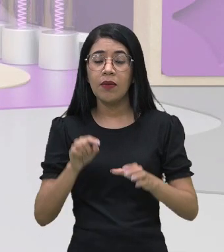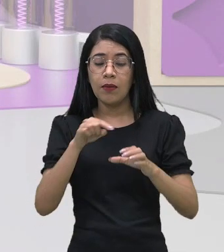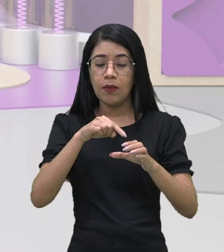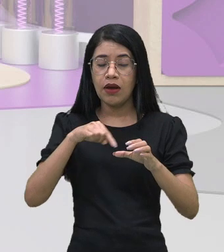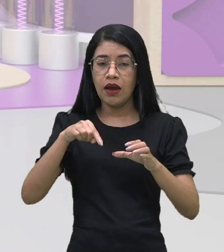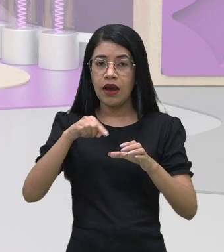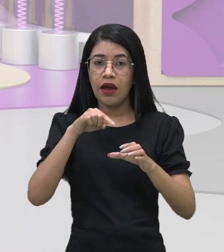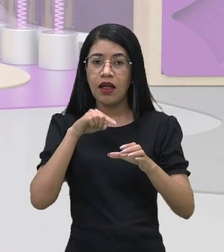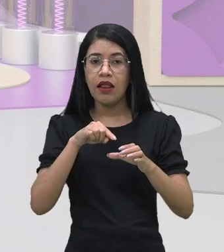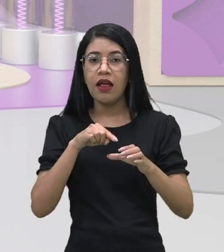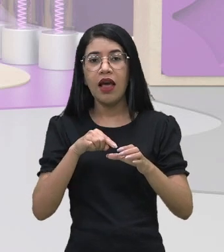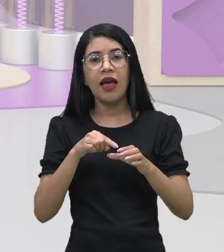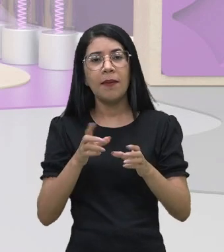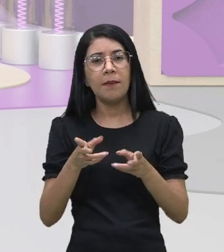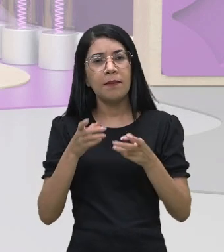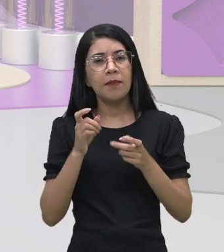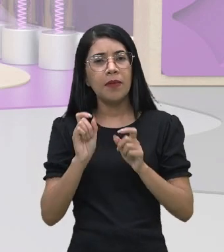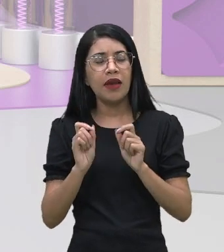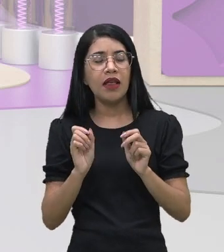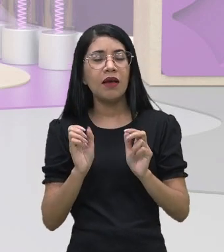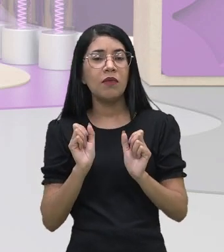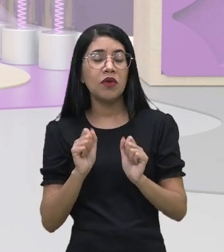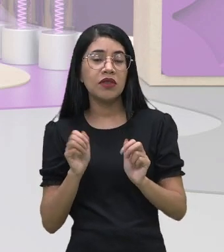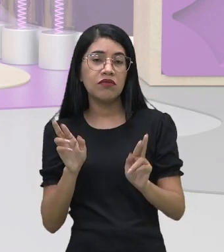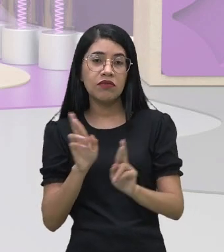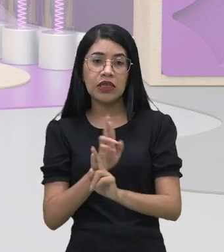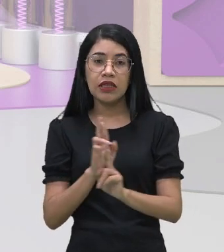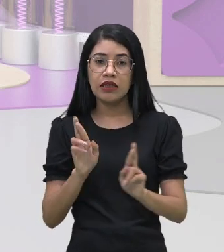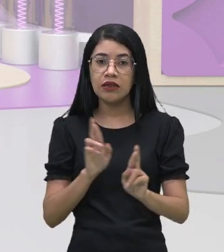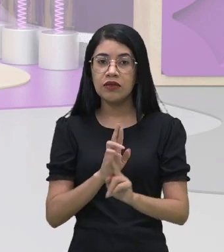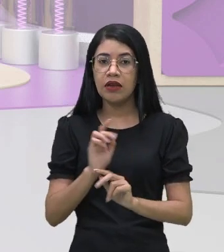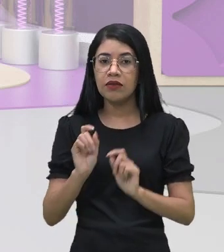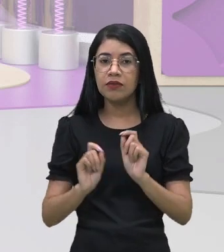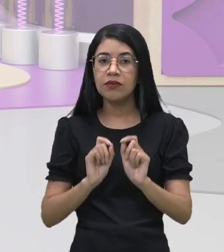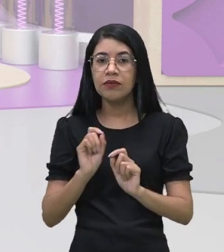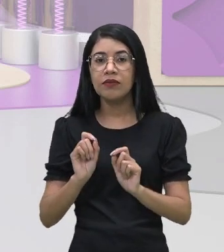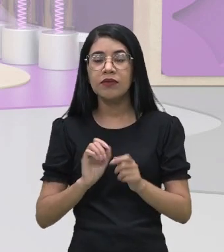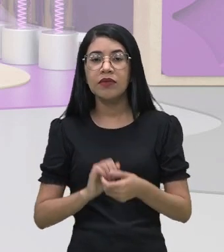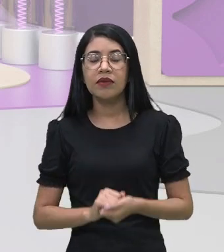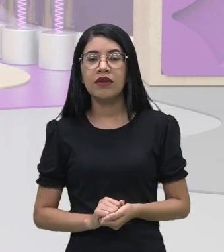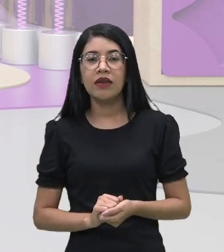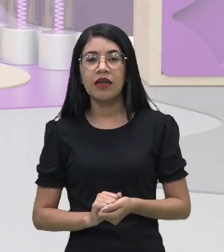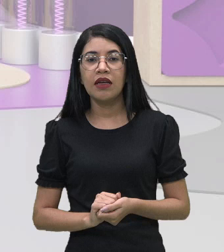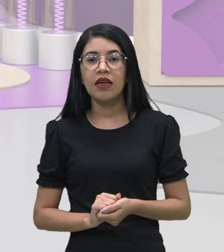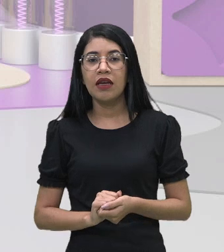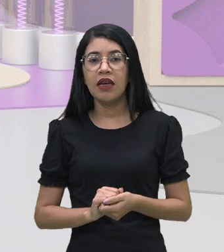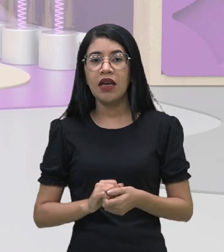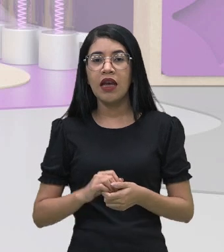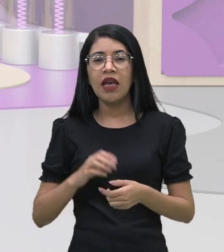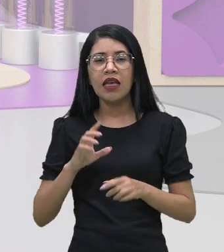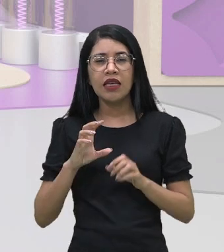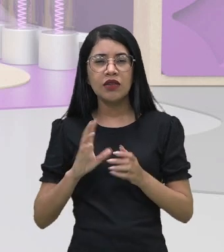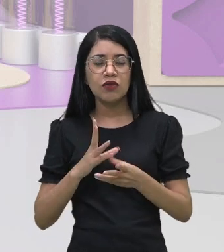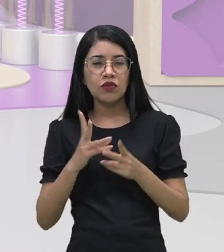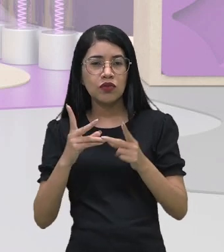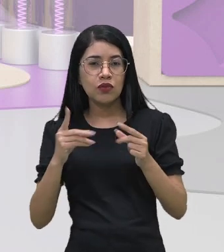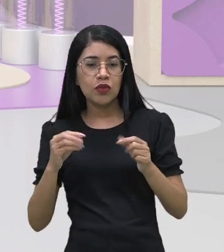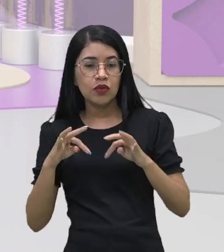notável por ser associada, olha só, olha o que ela é associada, ao evento de extinção em massa, né,